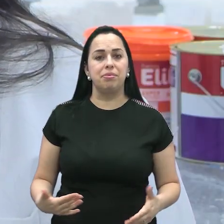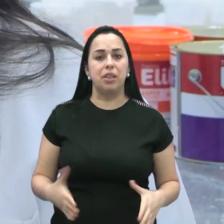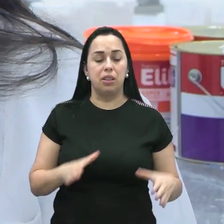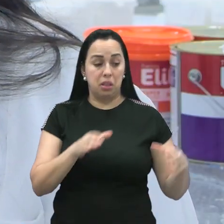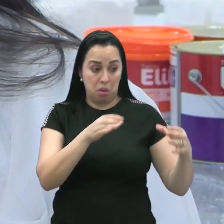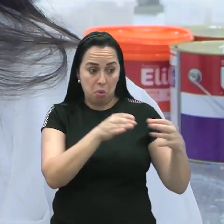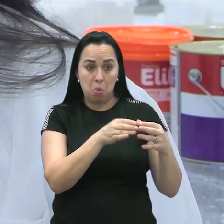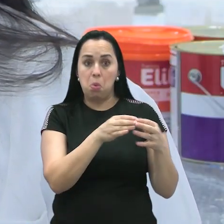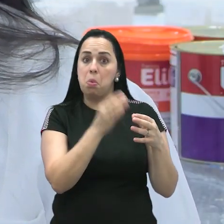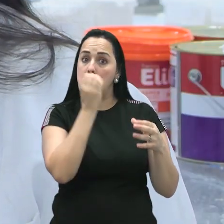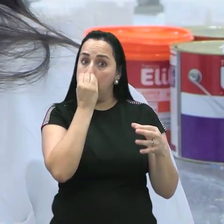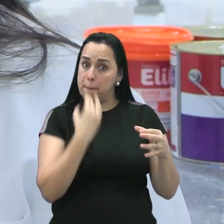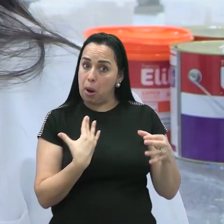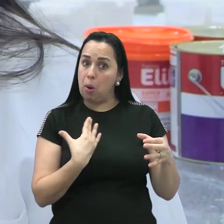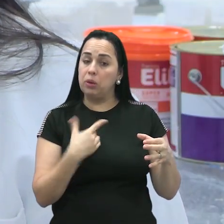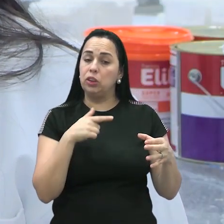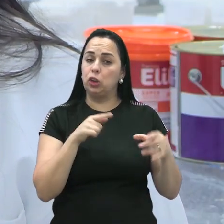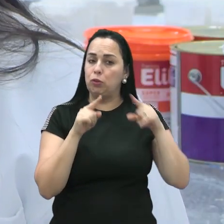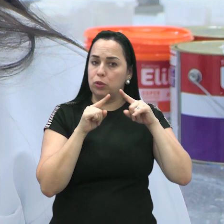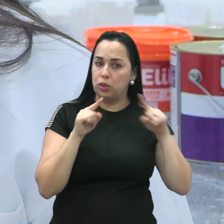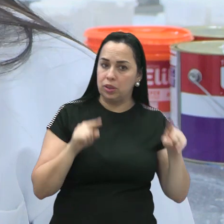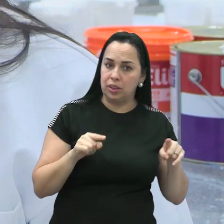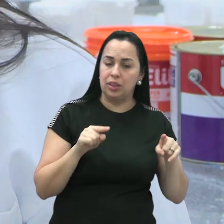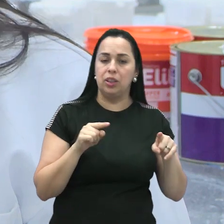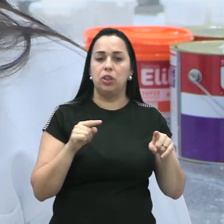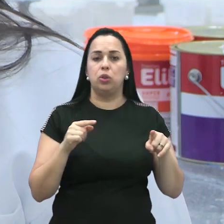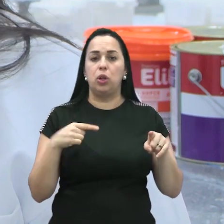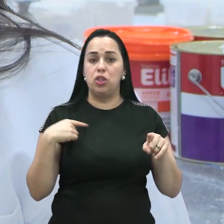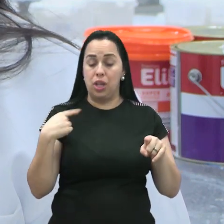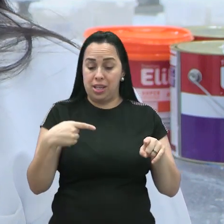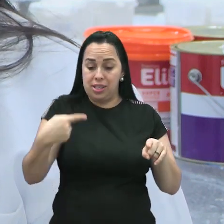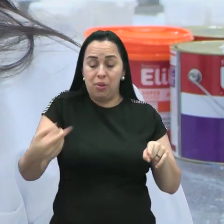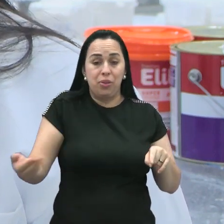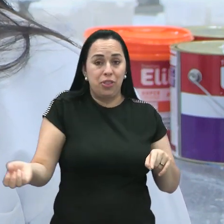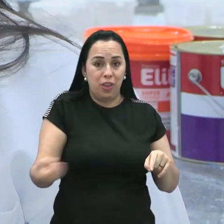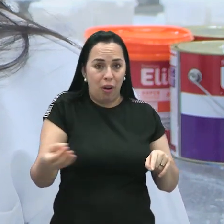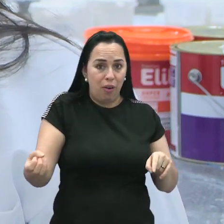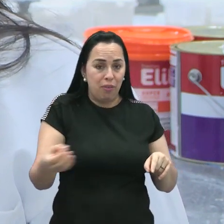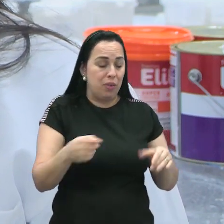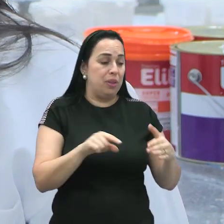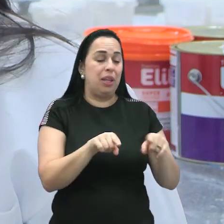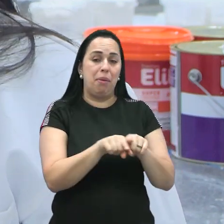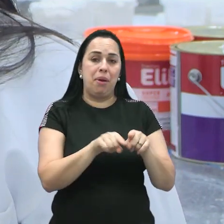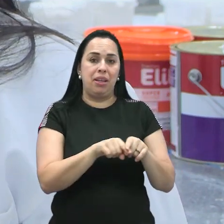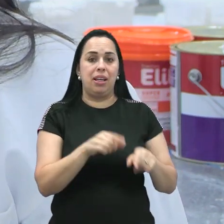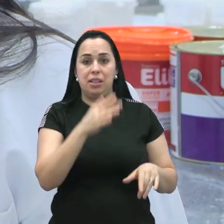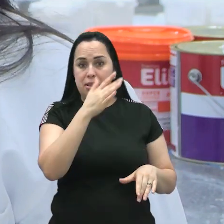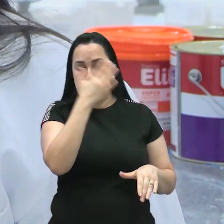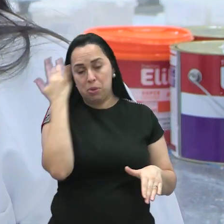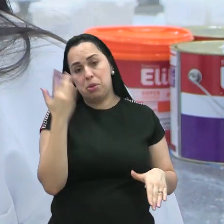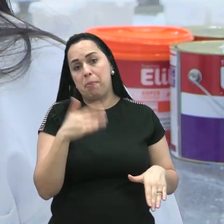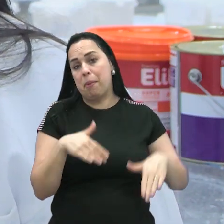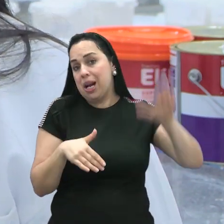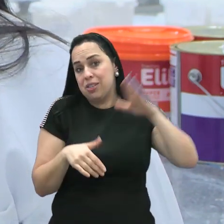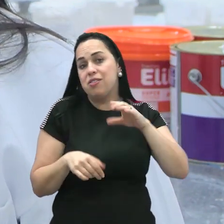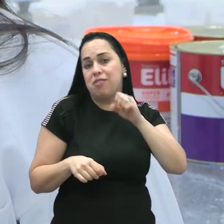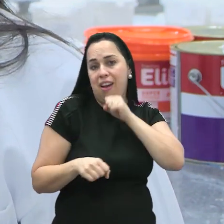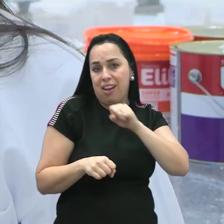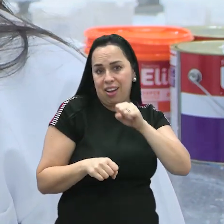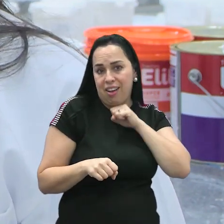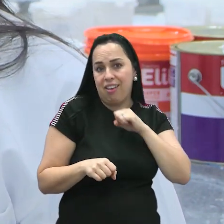tem uma interação muito boa, tanto das futuras gerações, né, quanto das mais antigas do que a